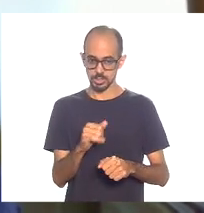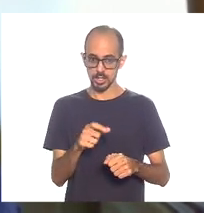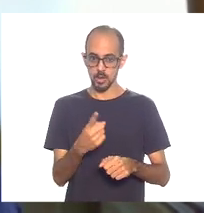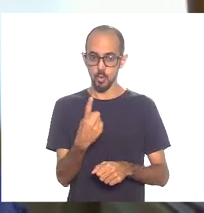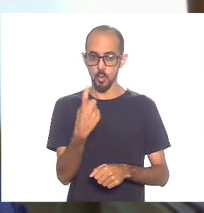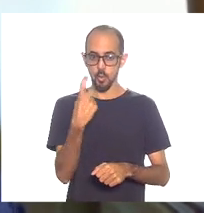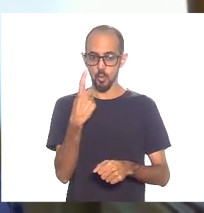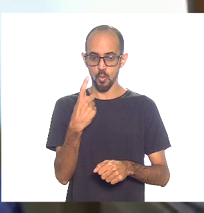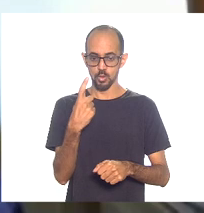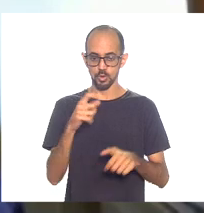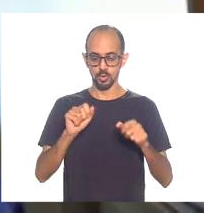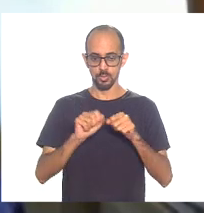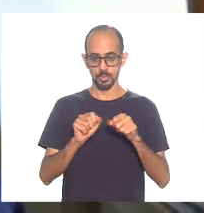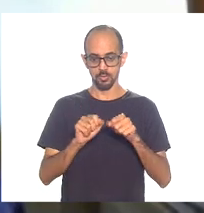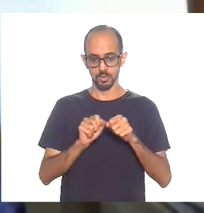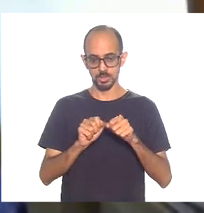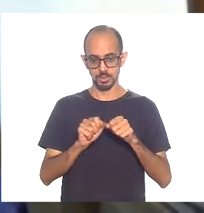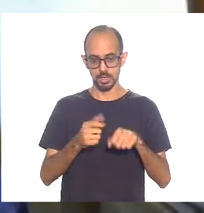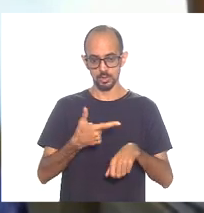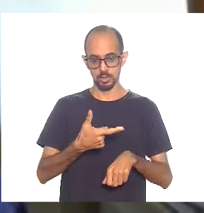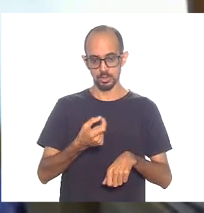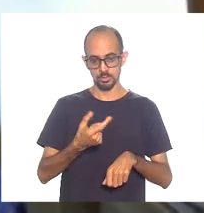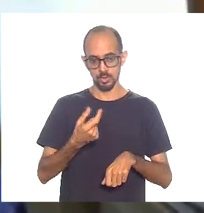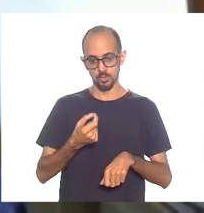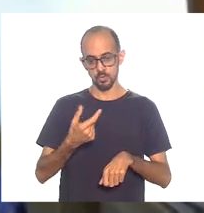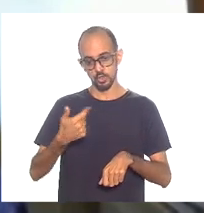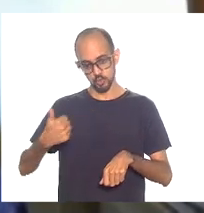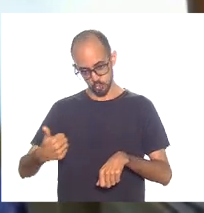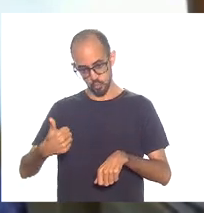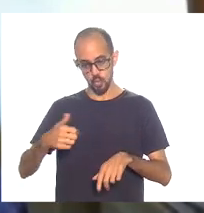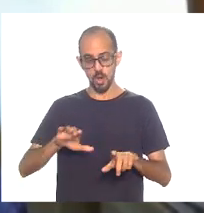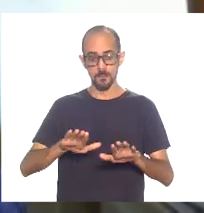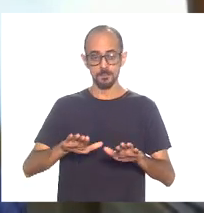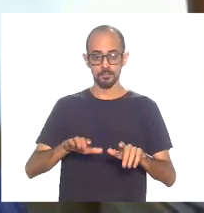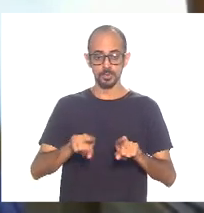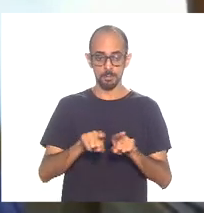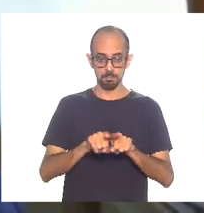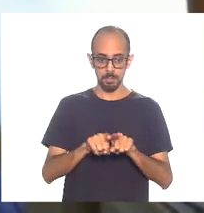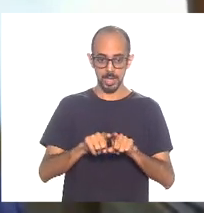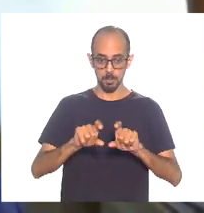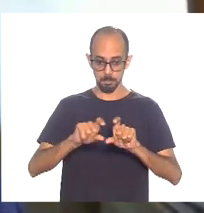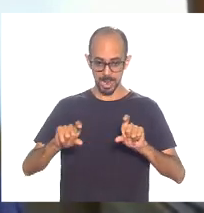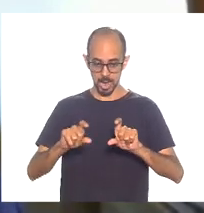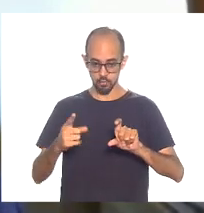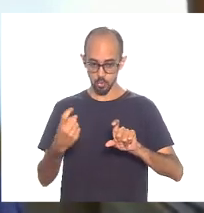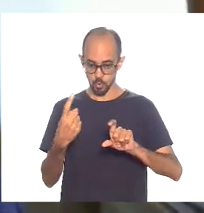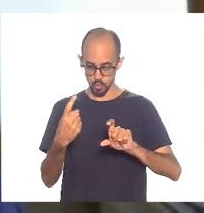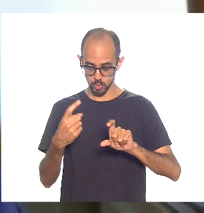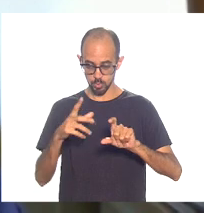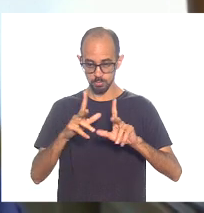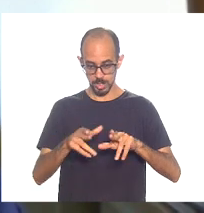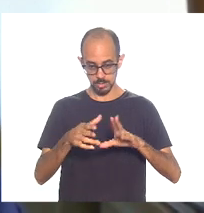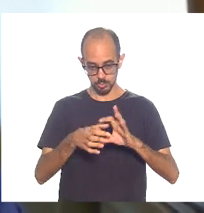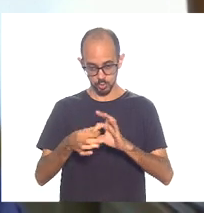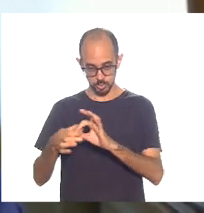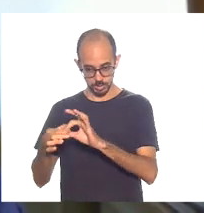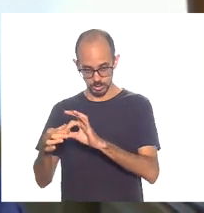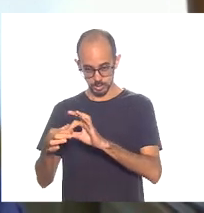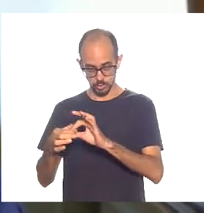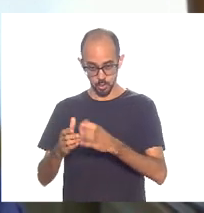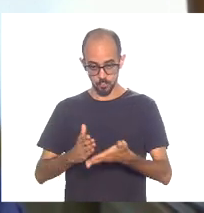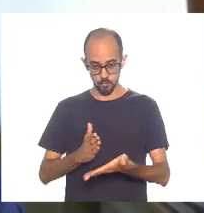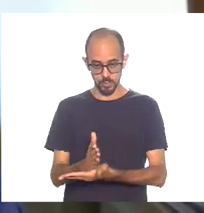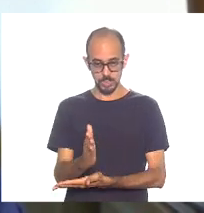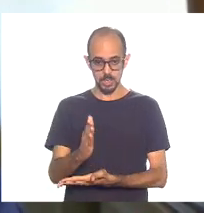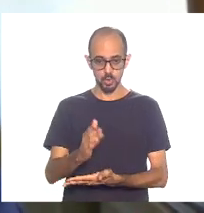de energia realizados no ano de 2021. E também, no parágrafo único, no mesmo sentido, vencedores de leilão de